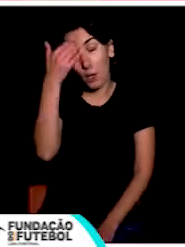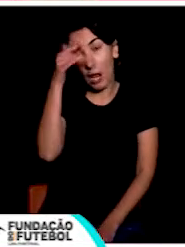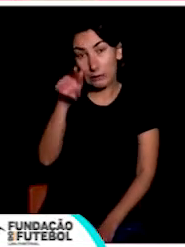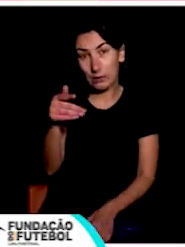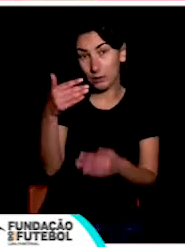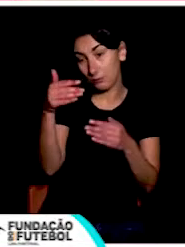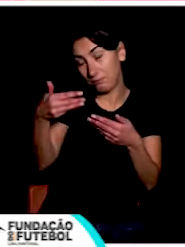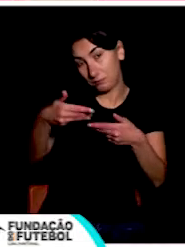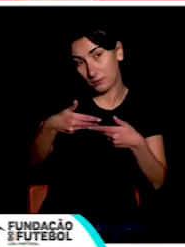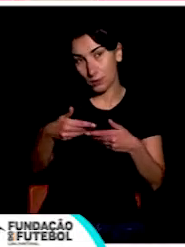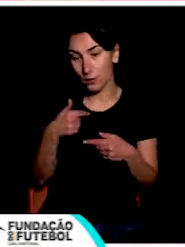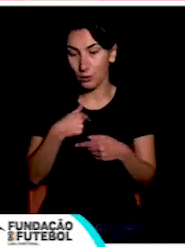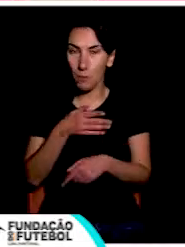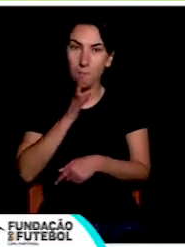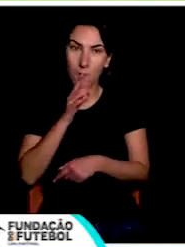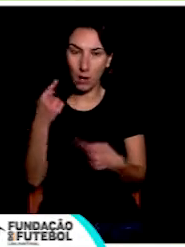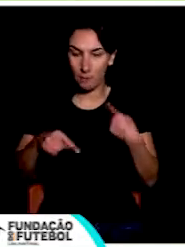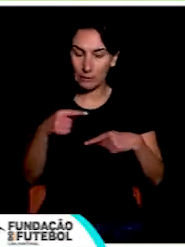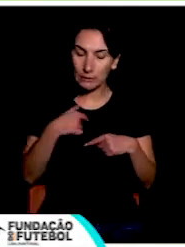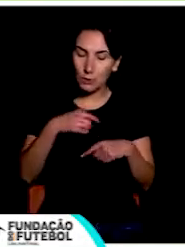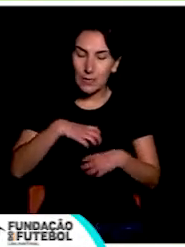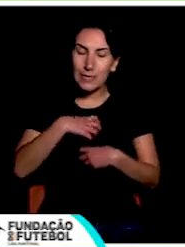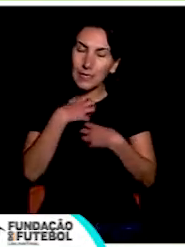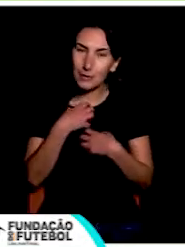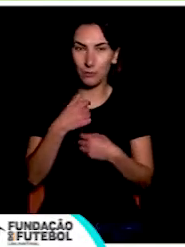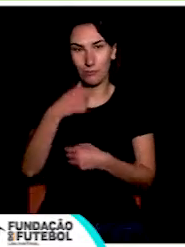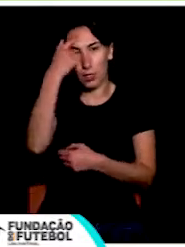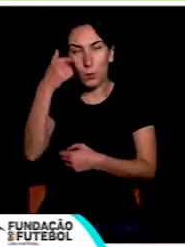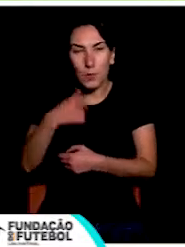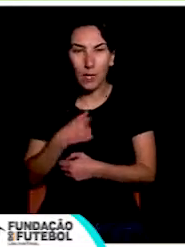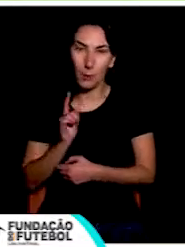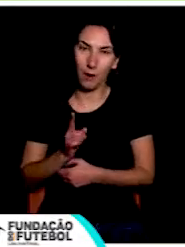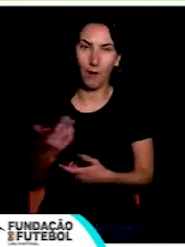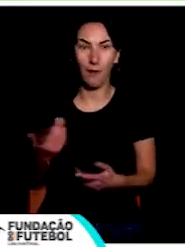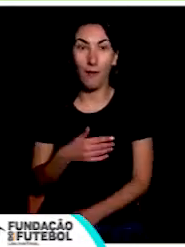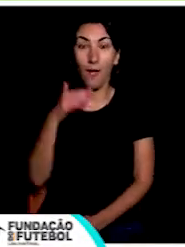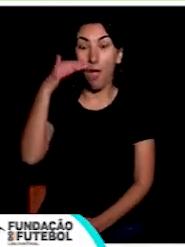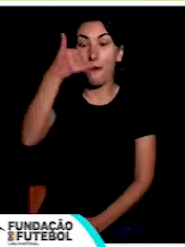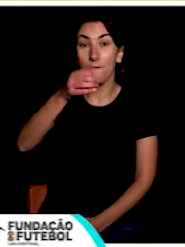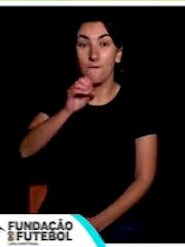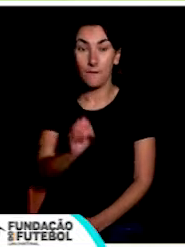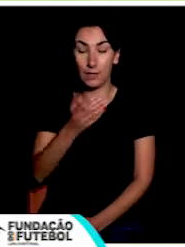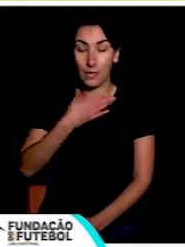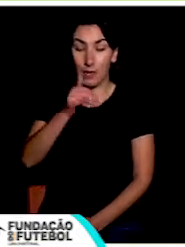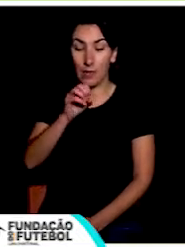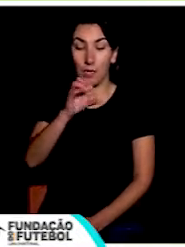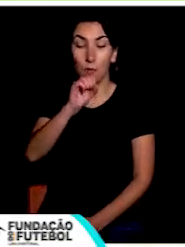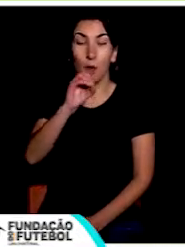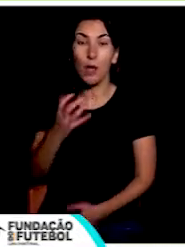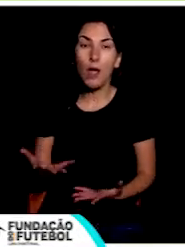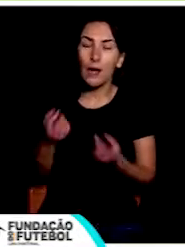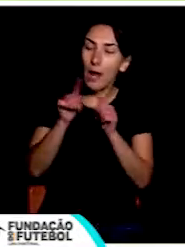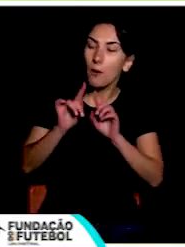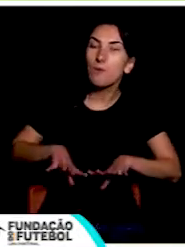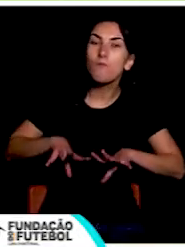isso ajudou bastante, sou daqui de Matosinhos. Sinto a camisola, sei o que é o Leixões. Com 20 anos acabados de fazer, Diogo Gomes